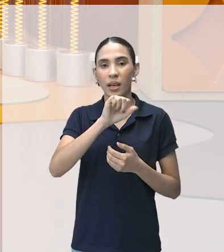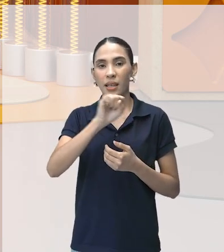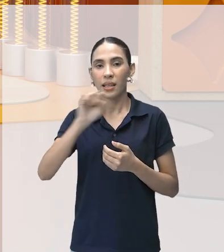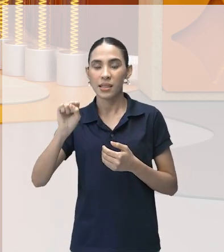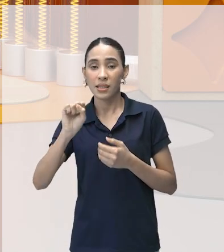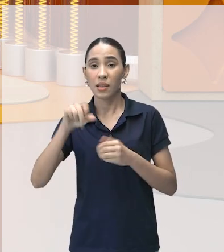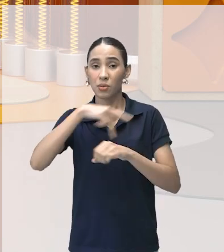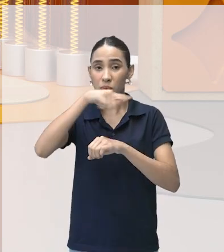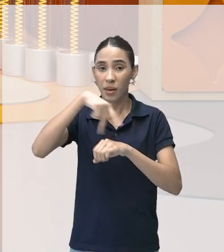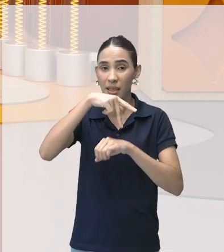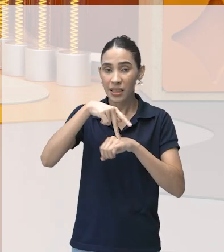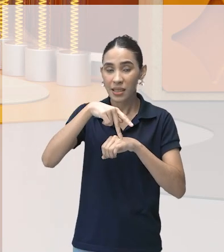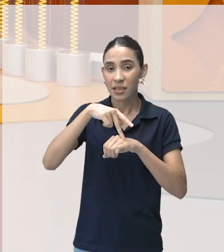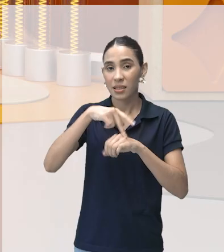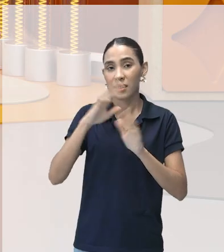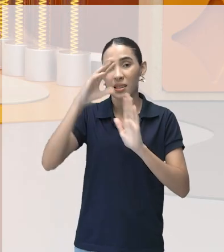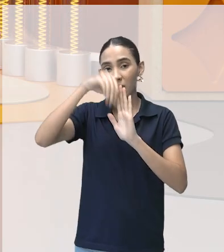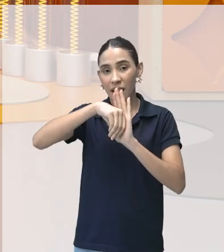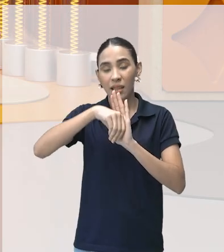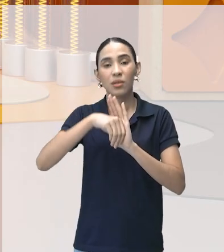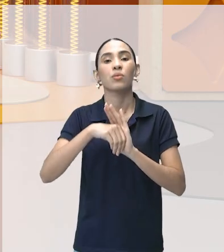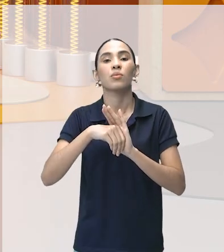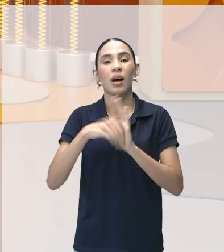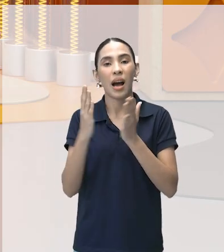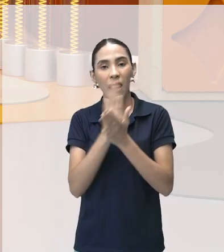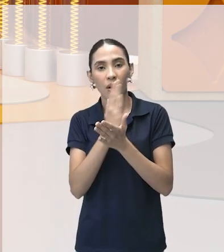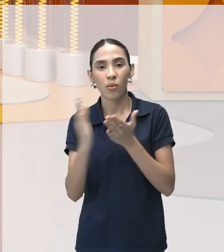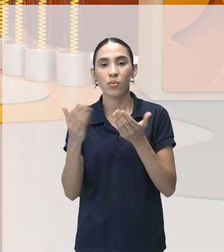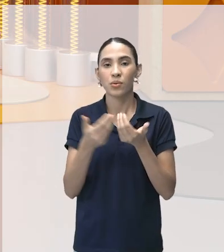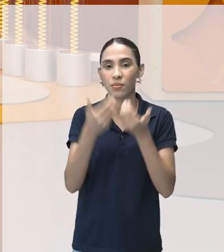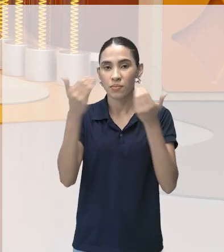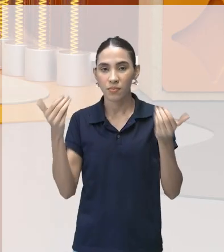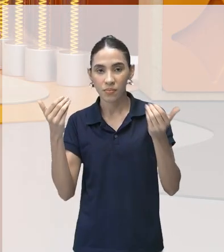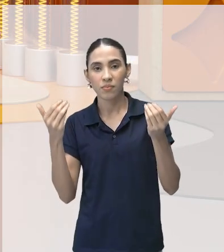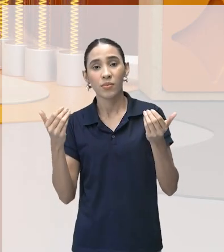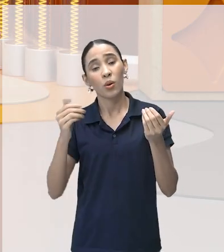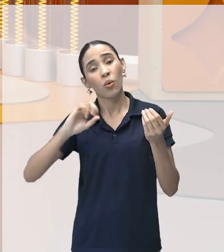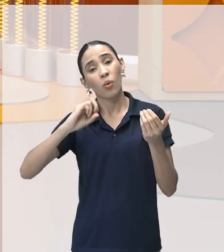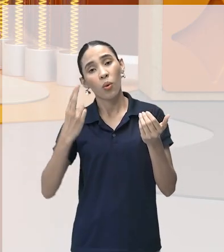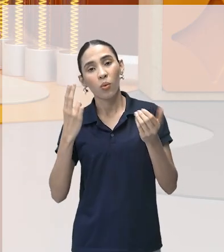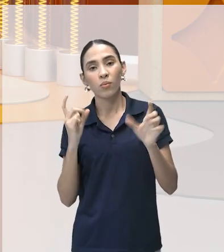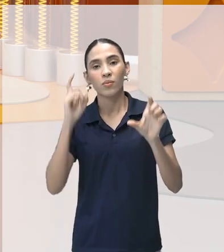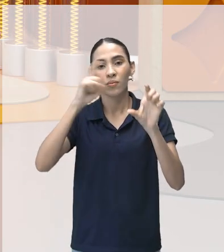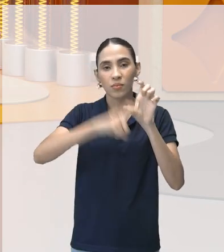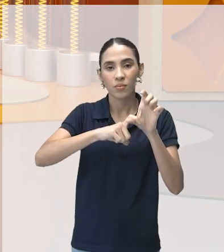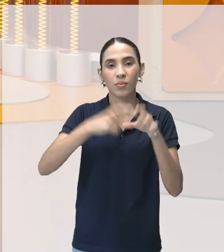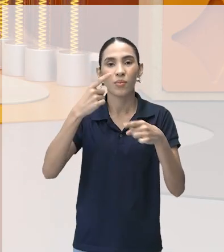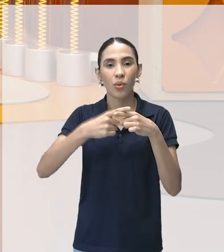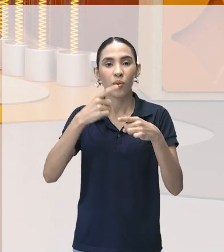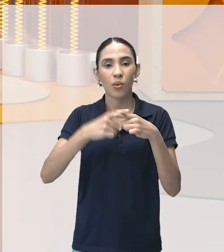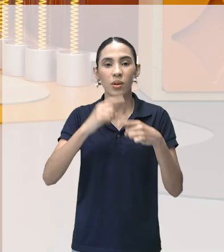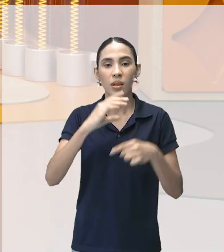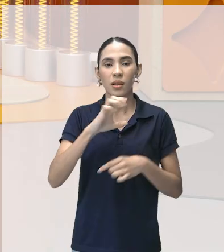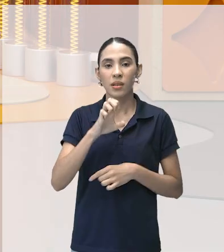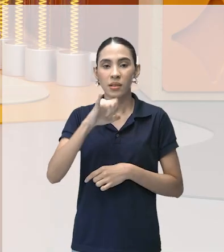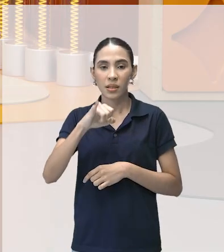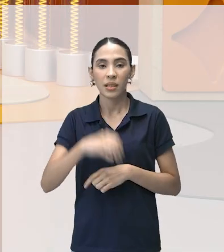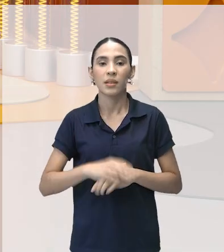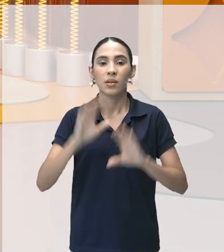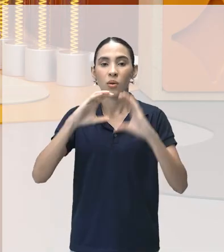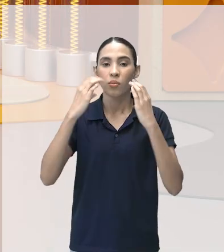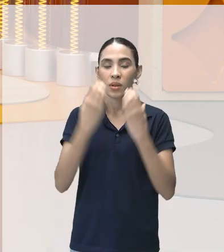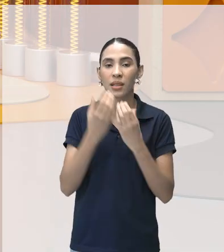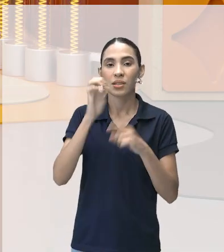os países que faziam parte, muitos deles acabaram ainda estando juntos por conta da CEI, da Comunidade dos